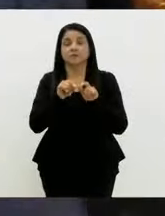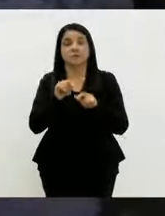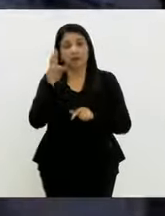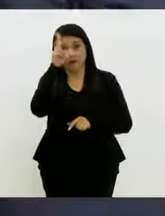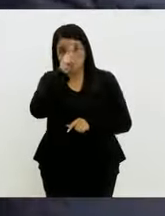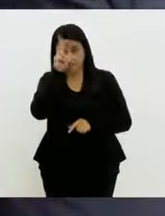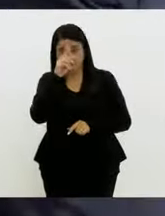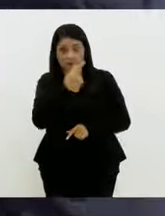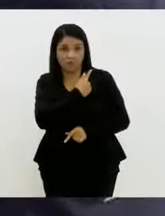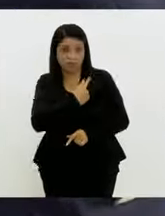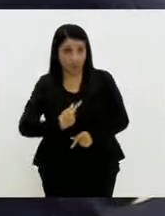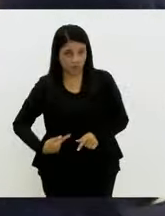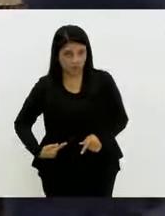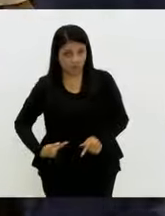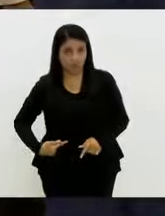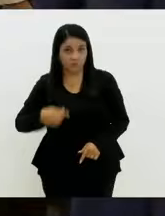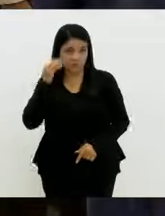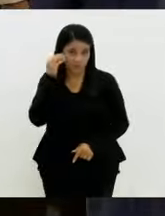também